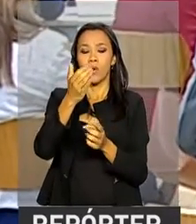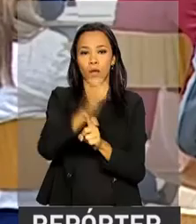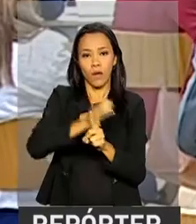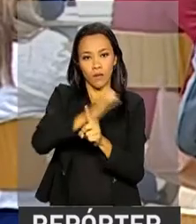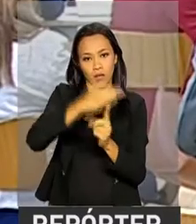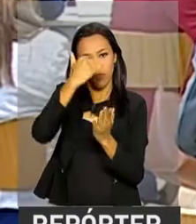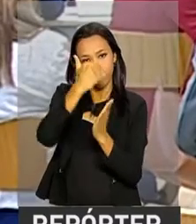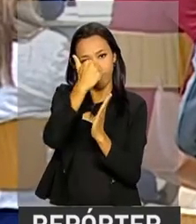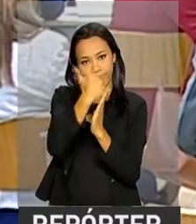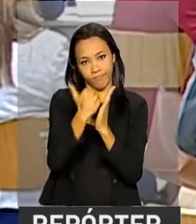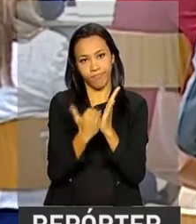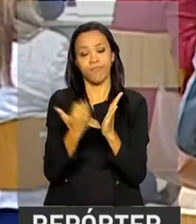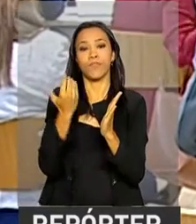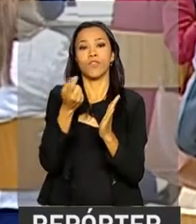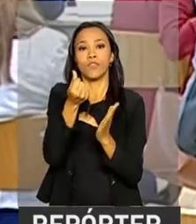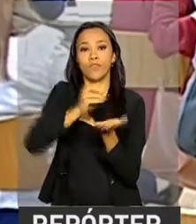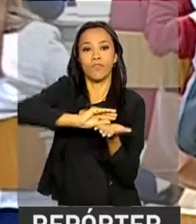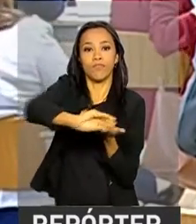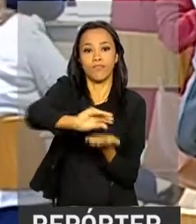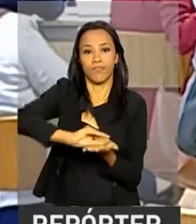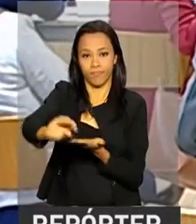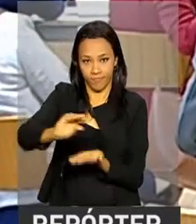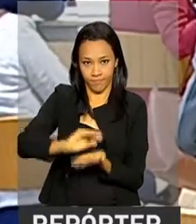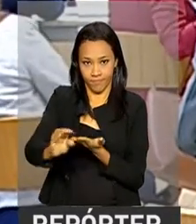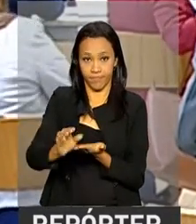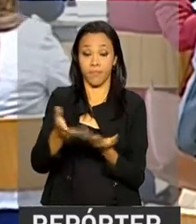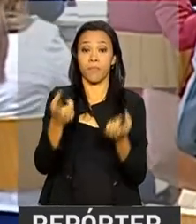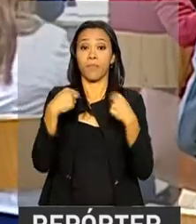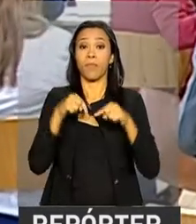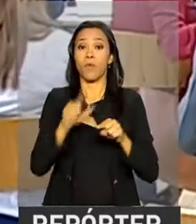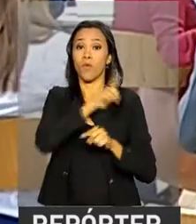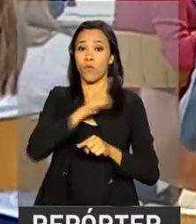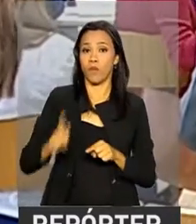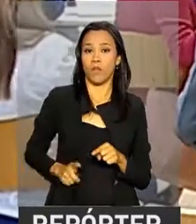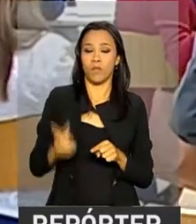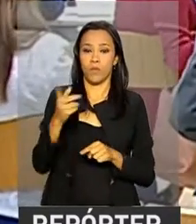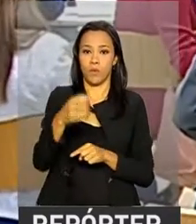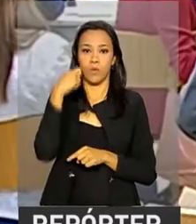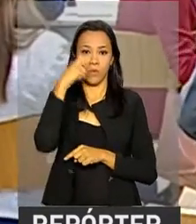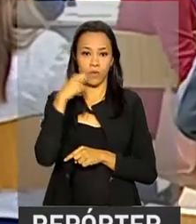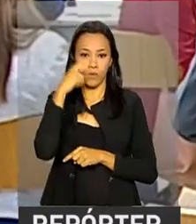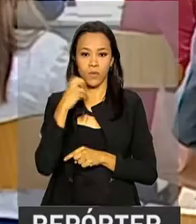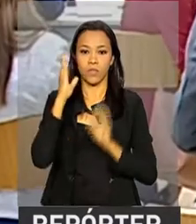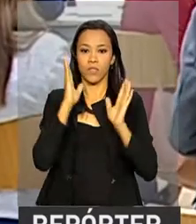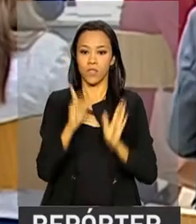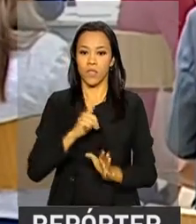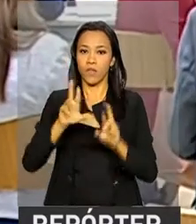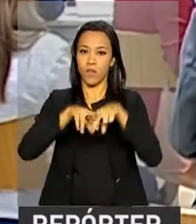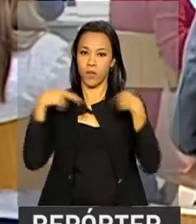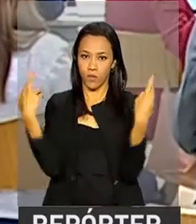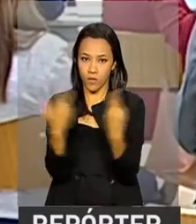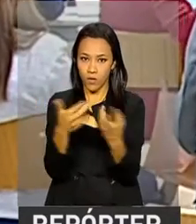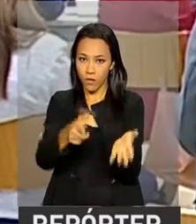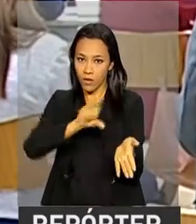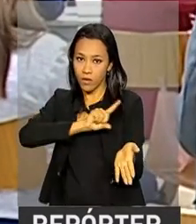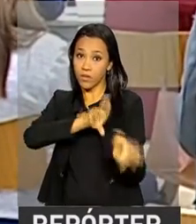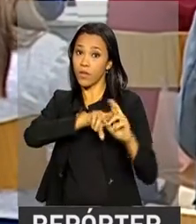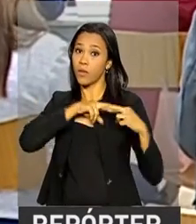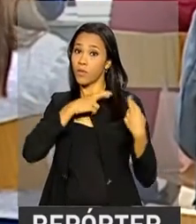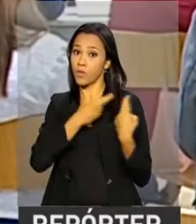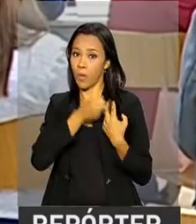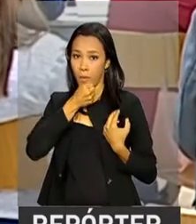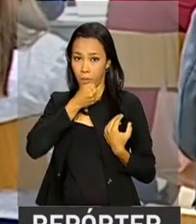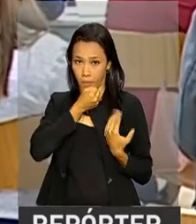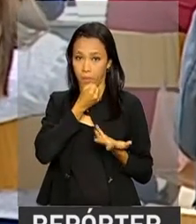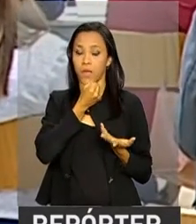no final do ano passado o governador do rio grande do norte robinson faria ele teve com os jornalistas logo antes da reunião e falou sobre